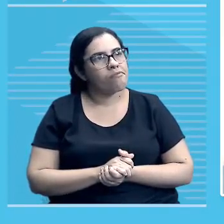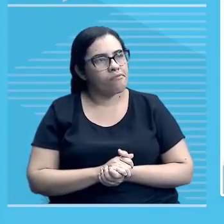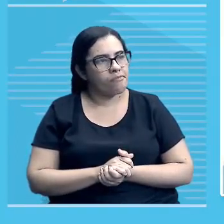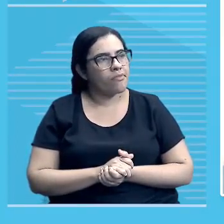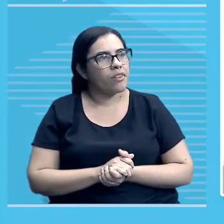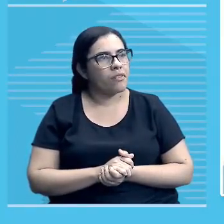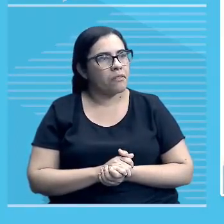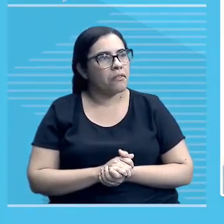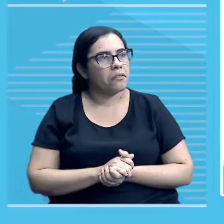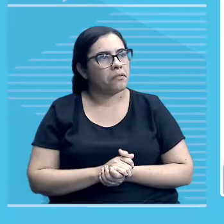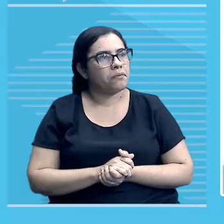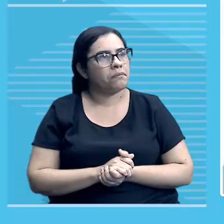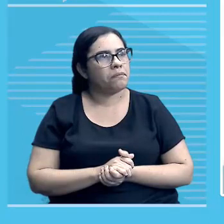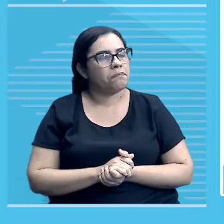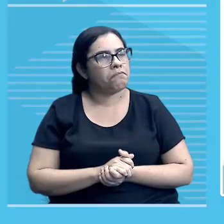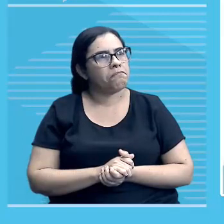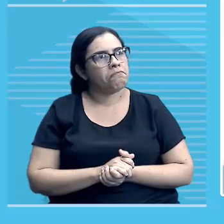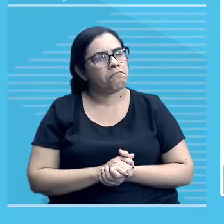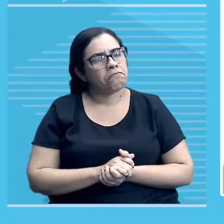9.